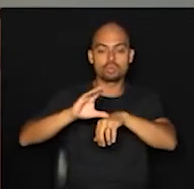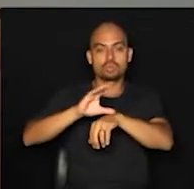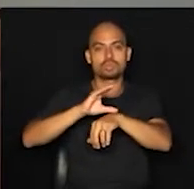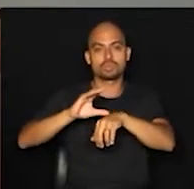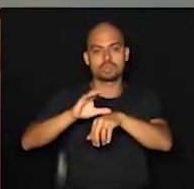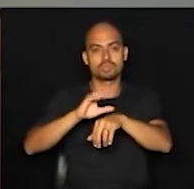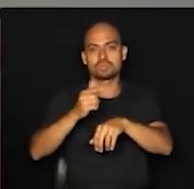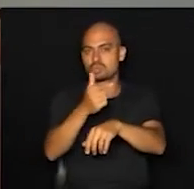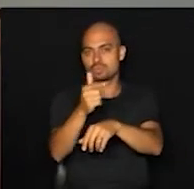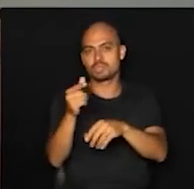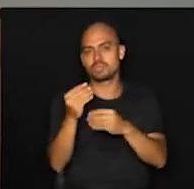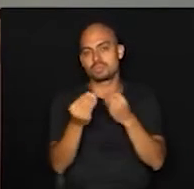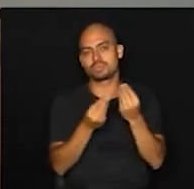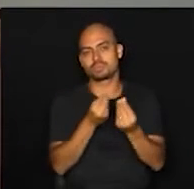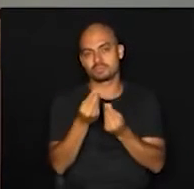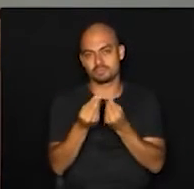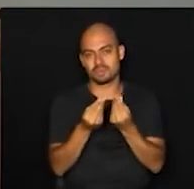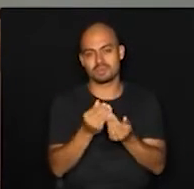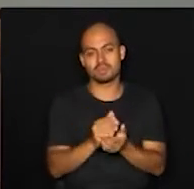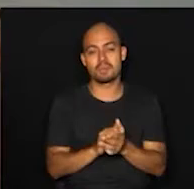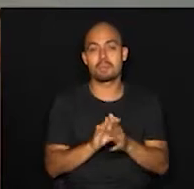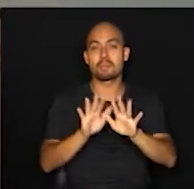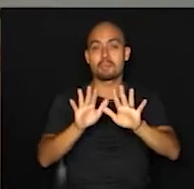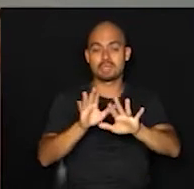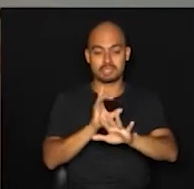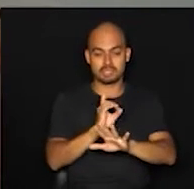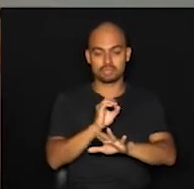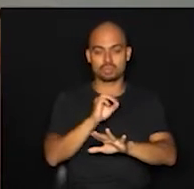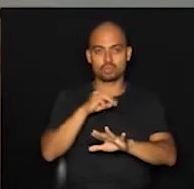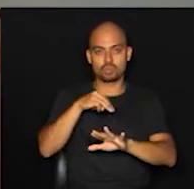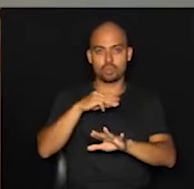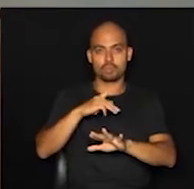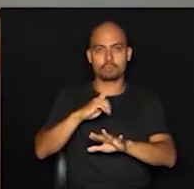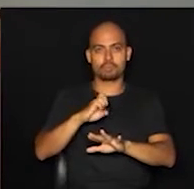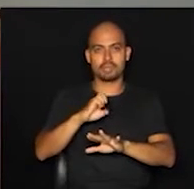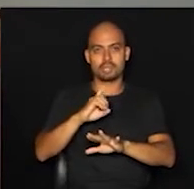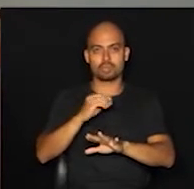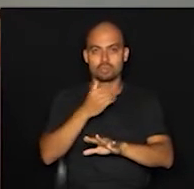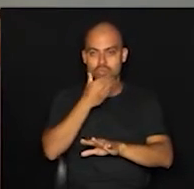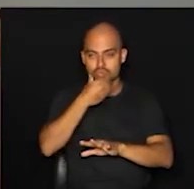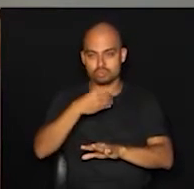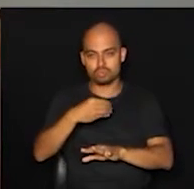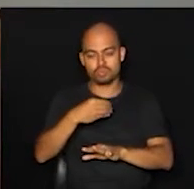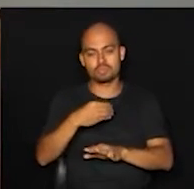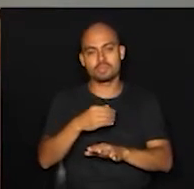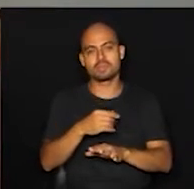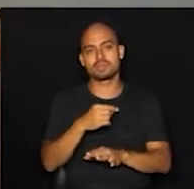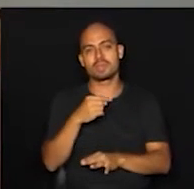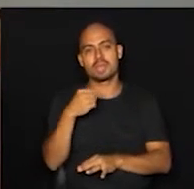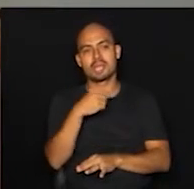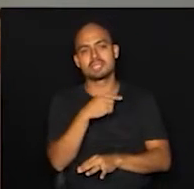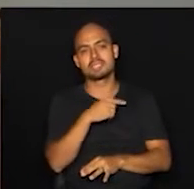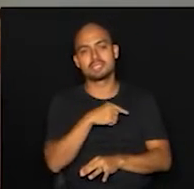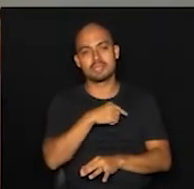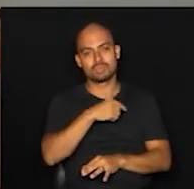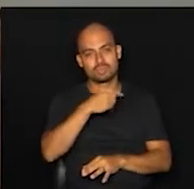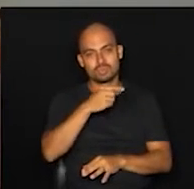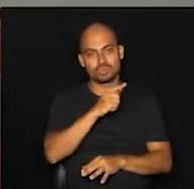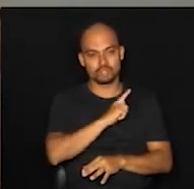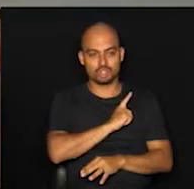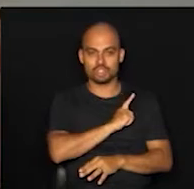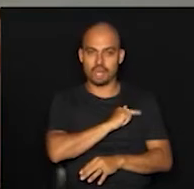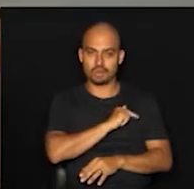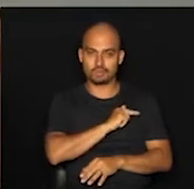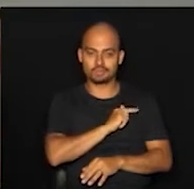haveria nunca dissenso sobre isso. Dom Pedro II, ele quando arrumou um genro, né, um marido para a filha